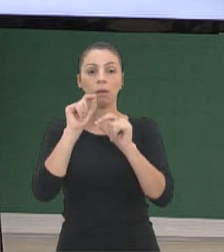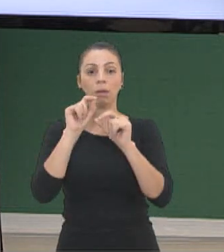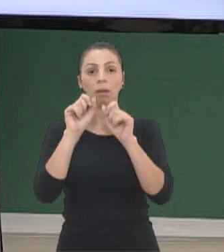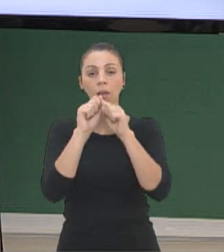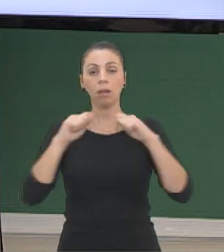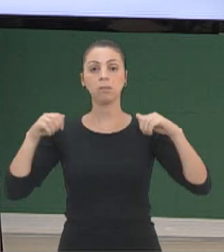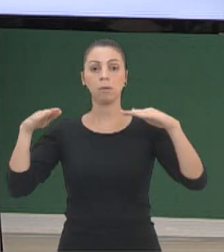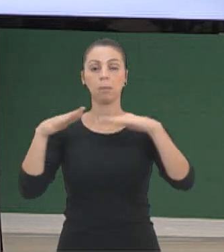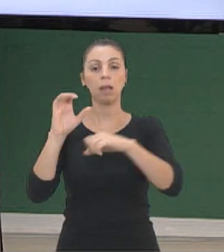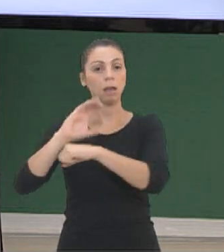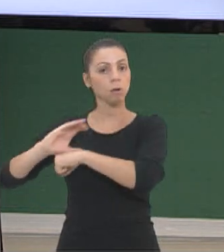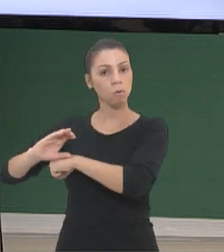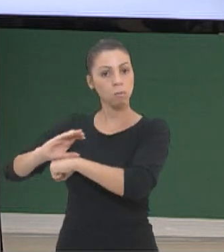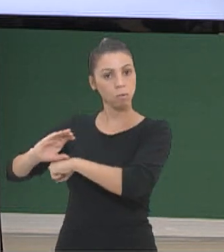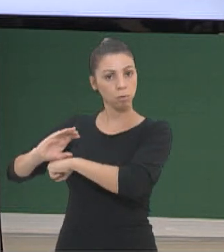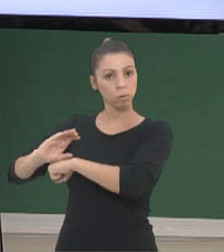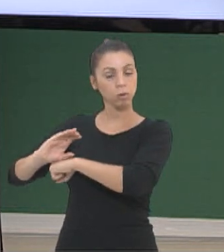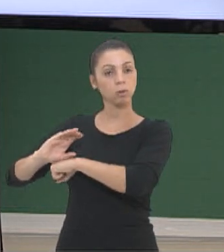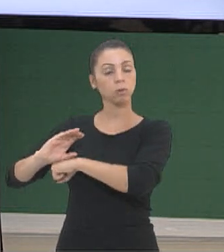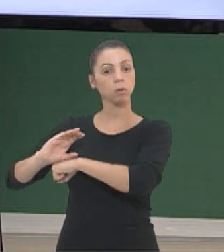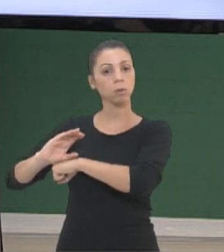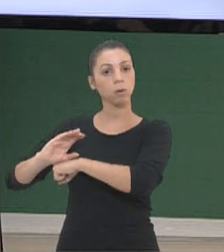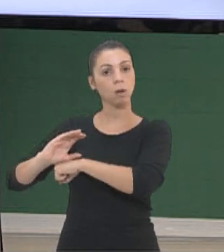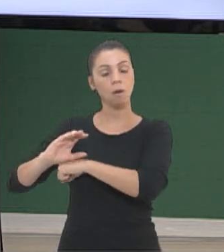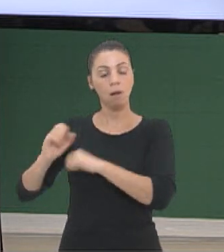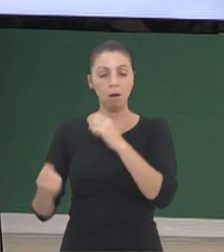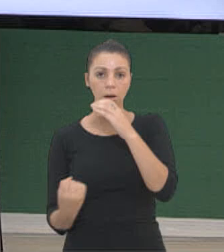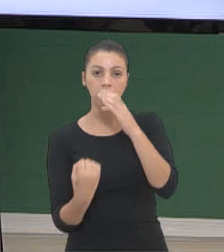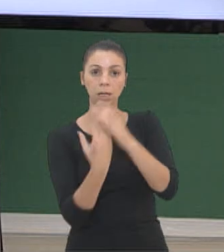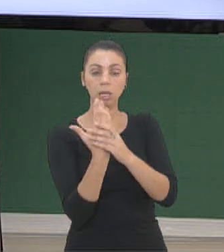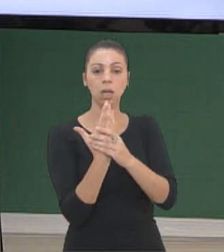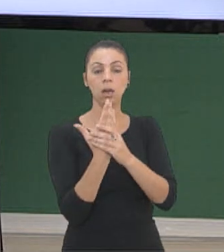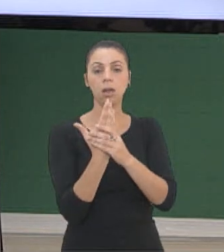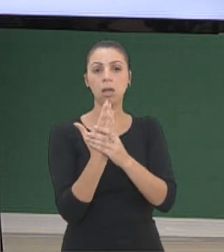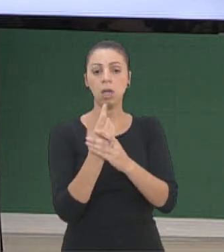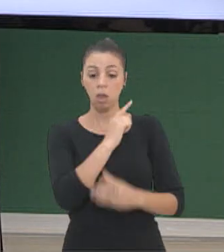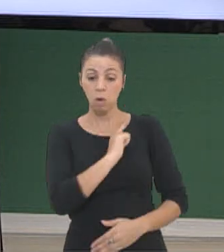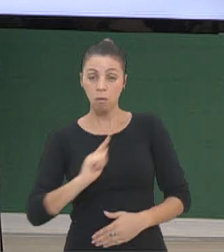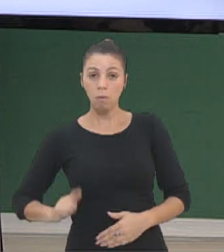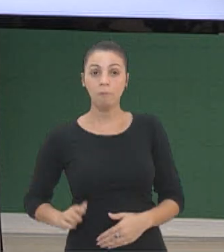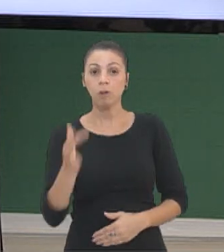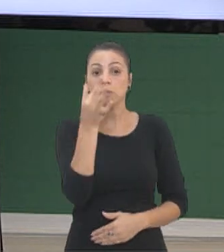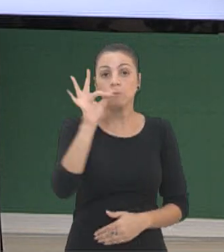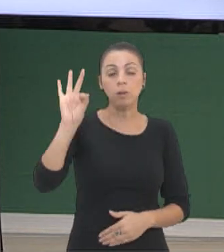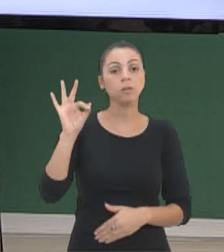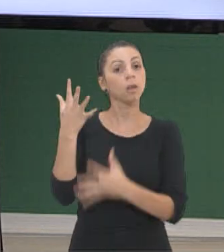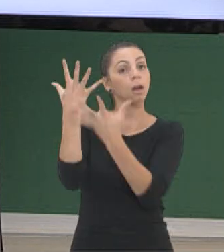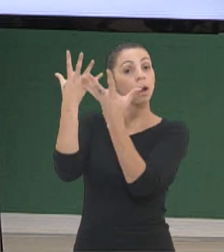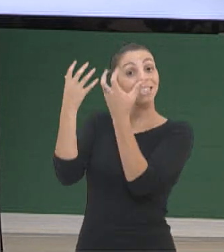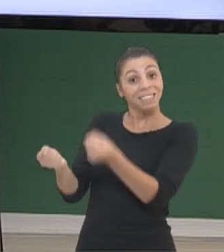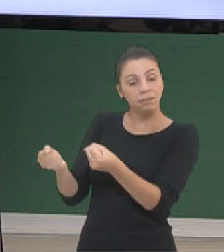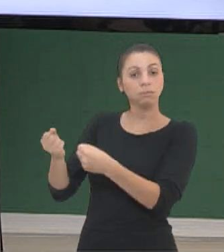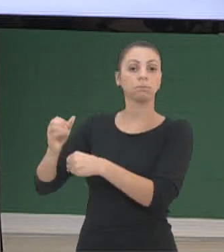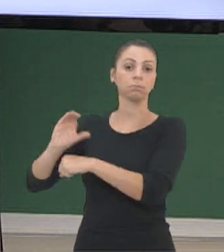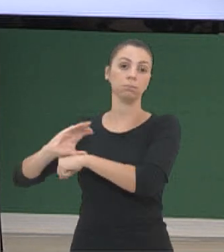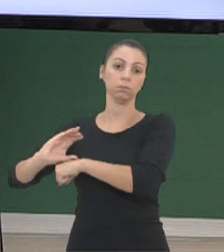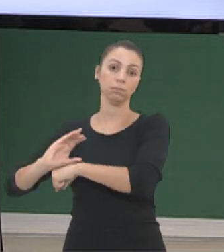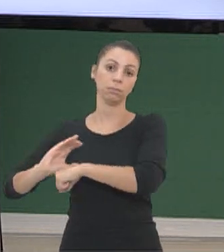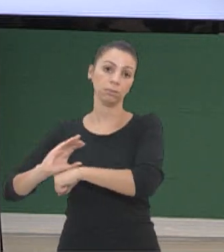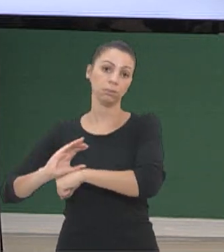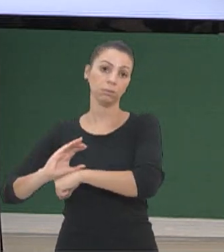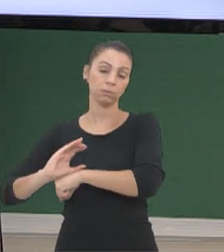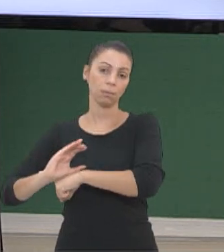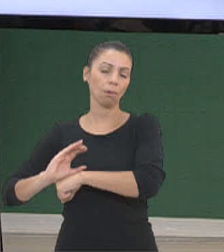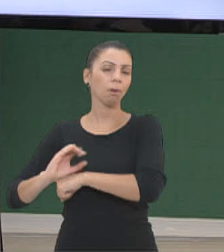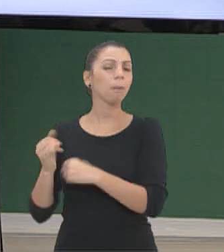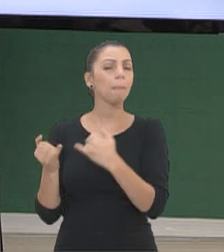Nacional Constituinte cria uma Constituição e o governo francês aceita esta Constituição, ele